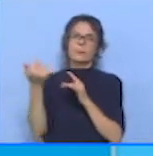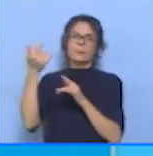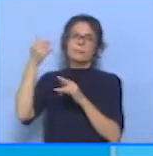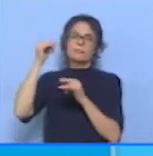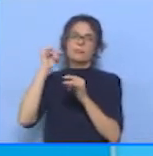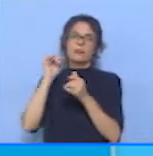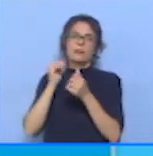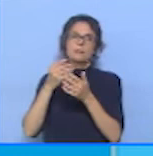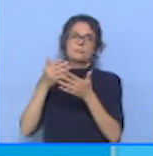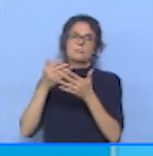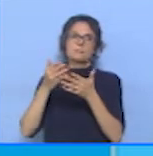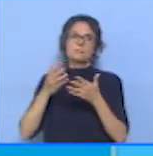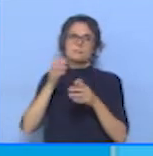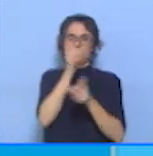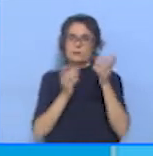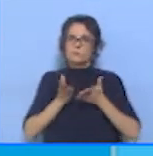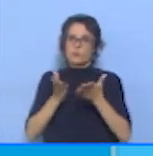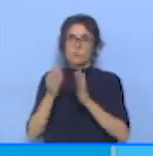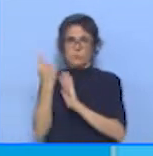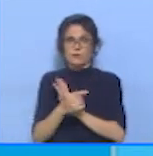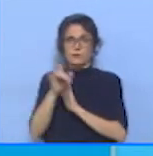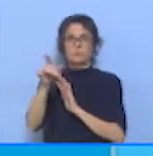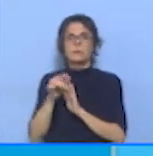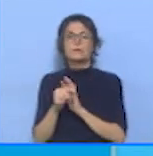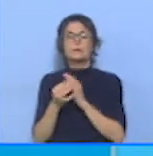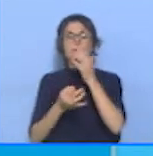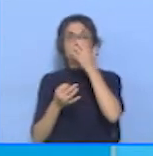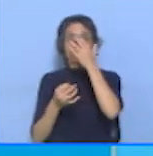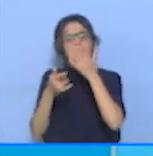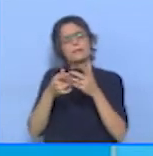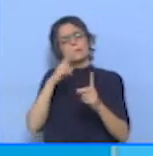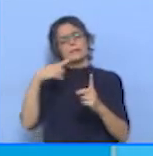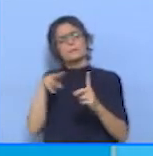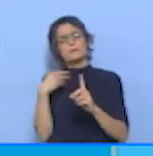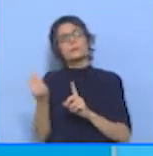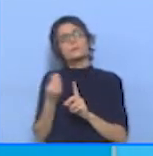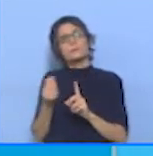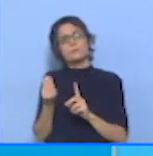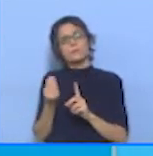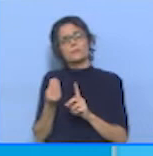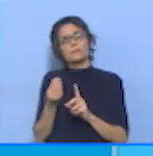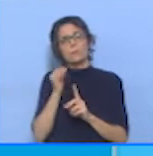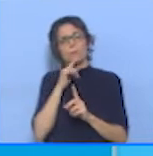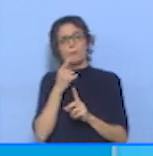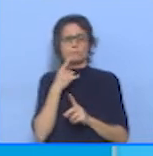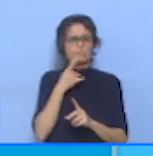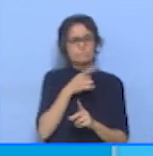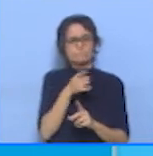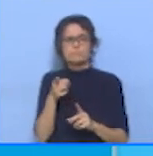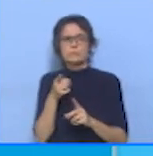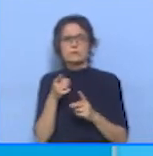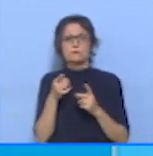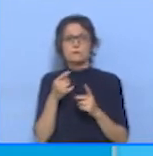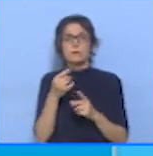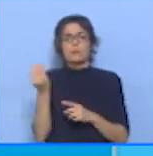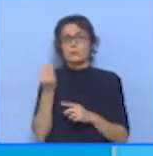imprensa também, como é que os jovens estão a pôr as suas preocupações, as preocupações pelo bem comum, em cima